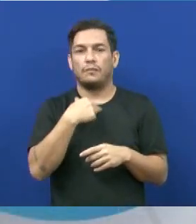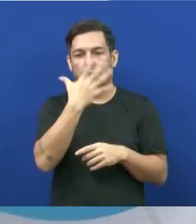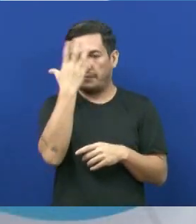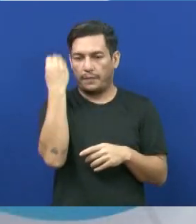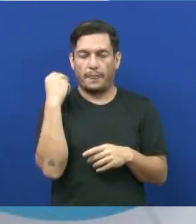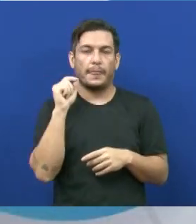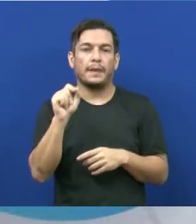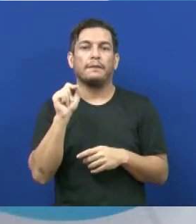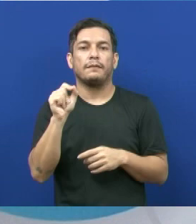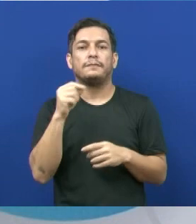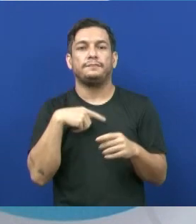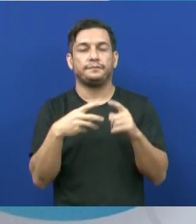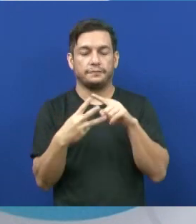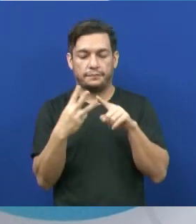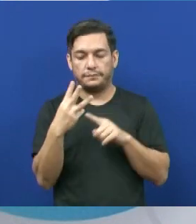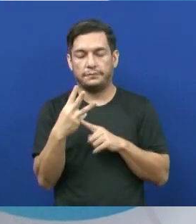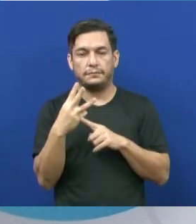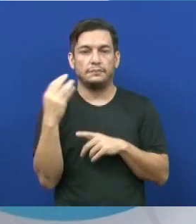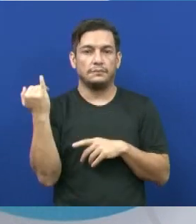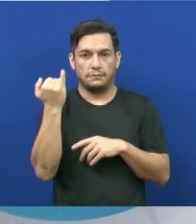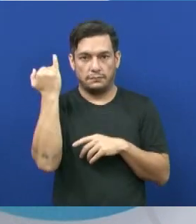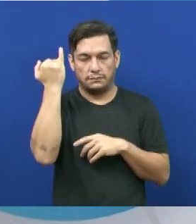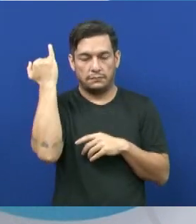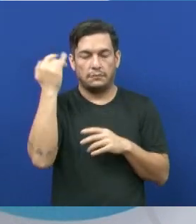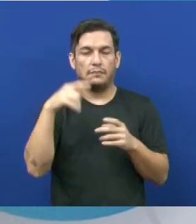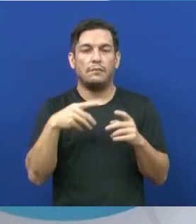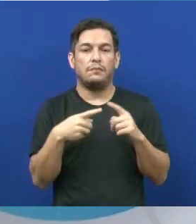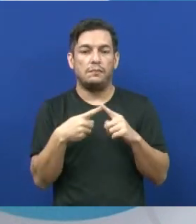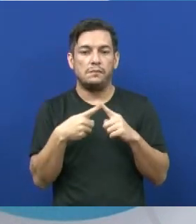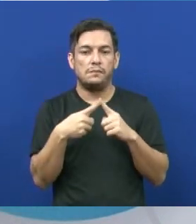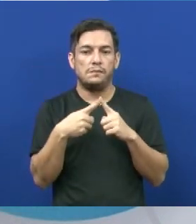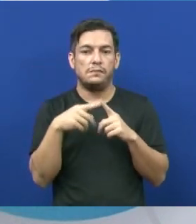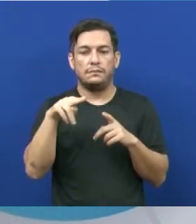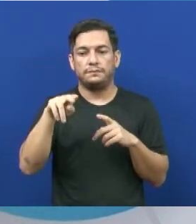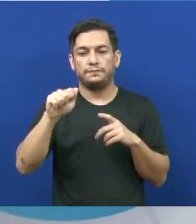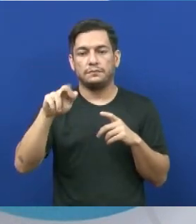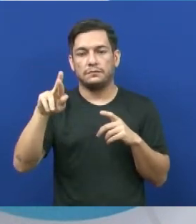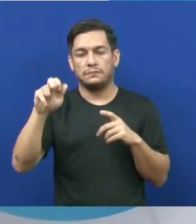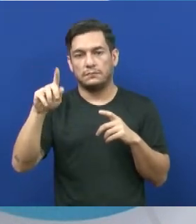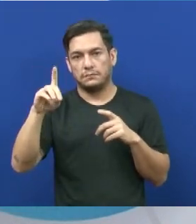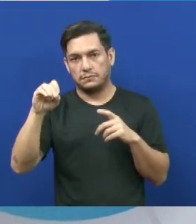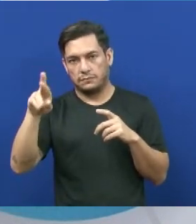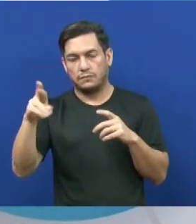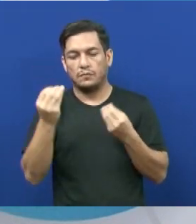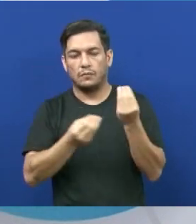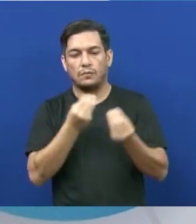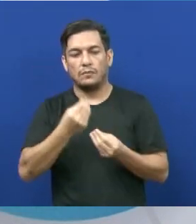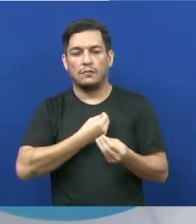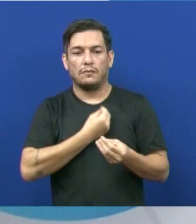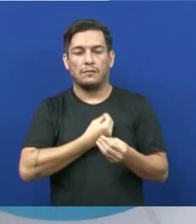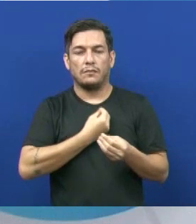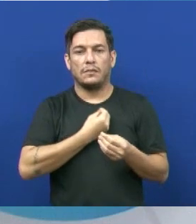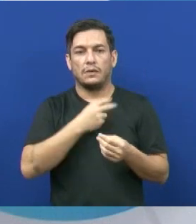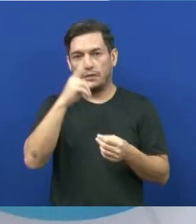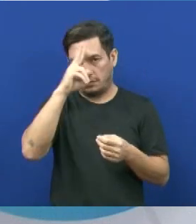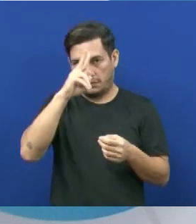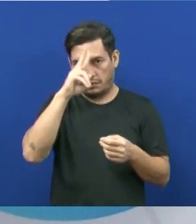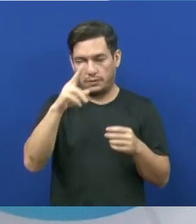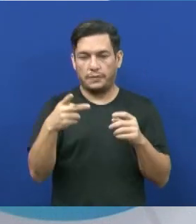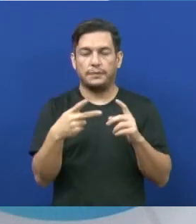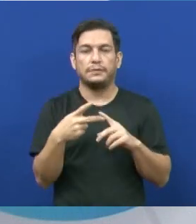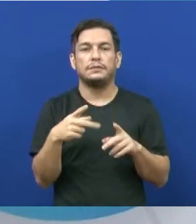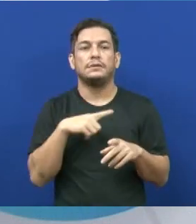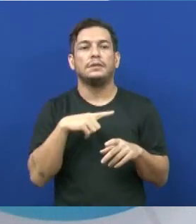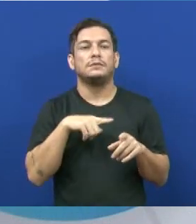esquecer nesse caso que ele tem três elementos importantes o narrador como ele participa das histórias ele só conta